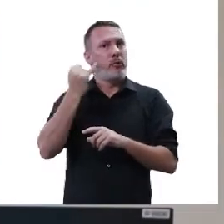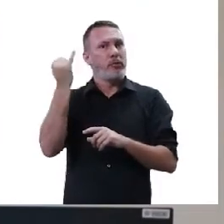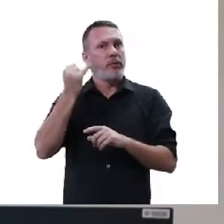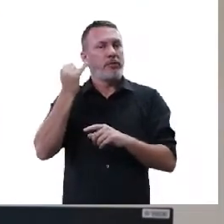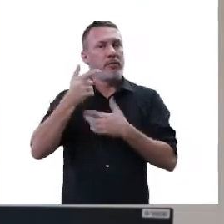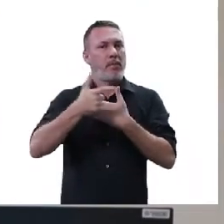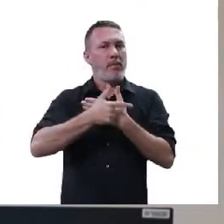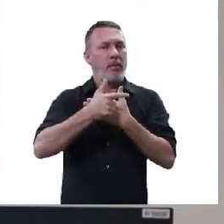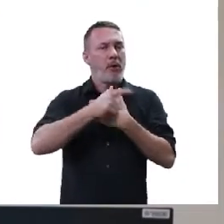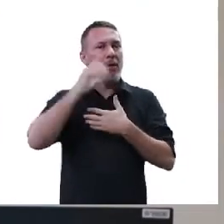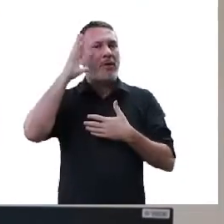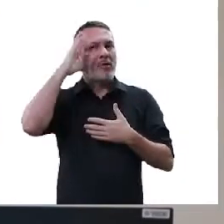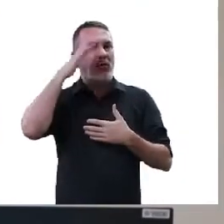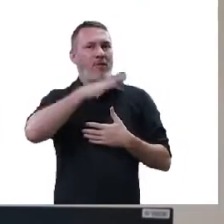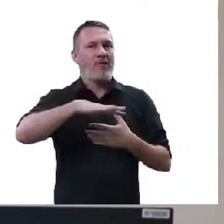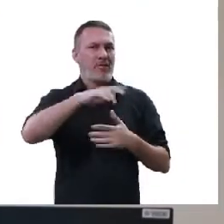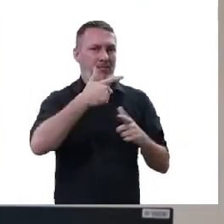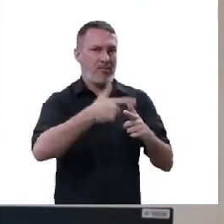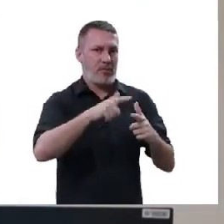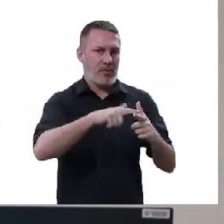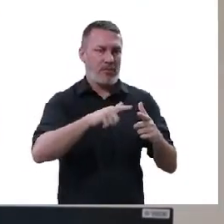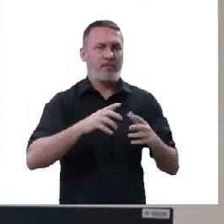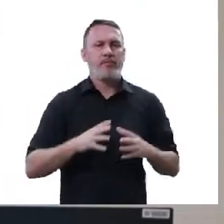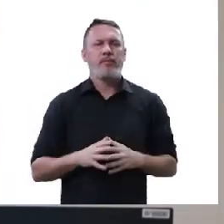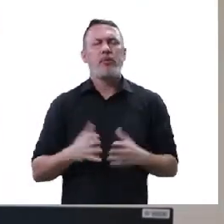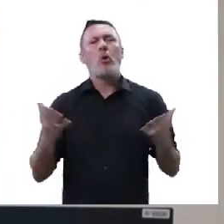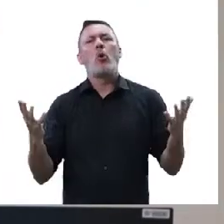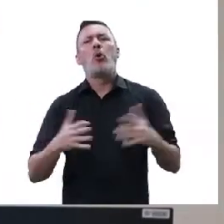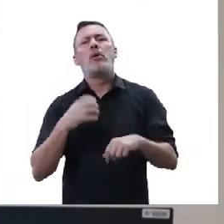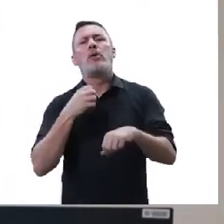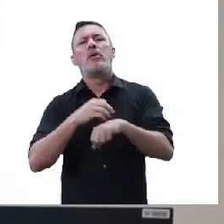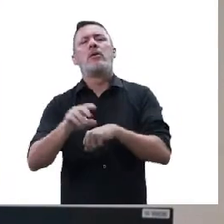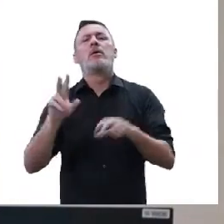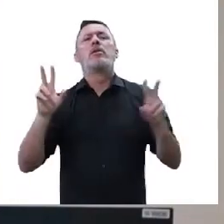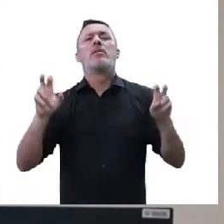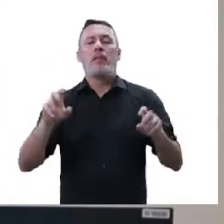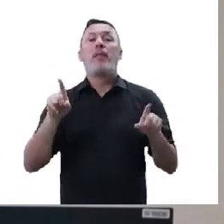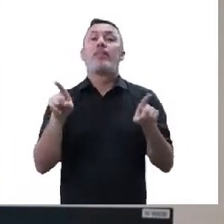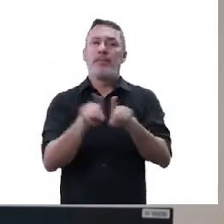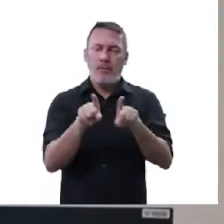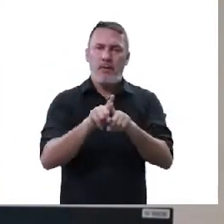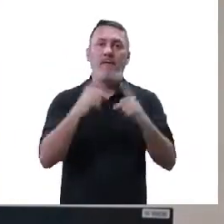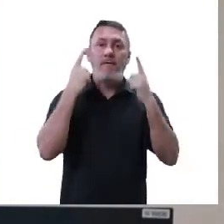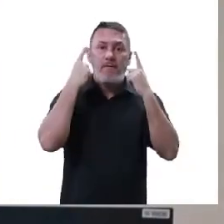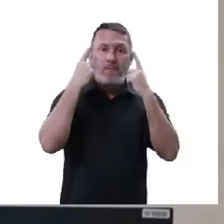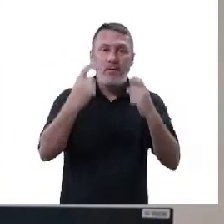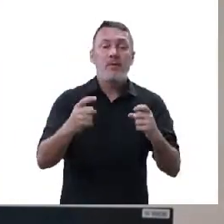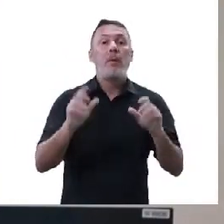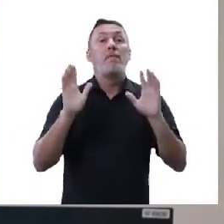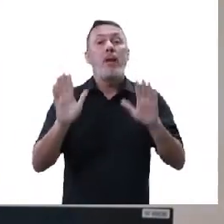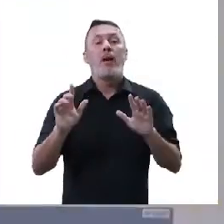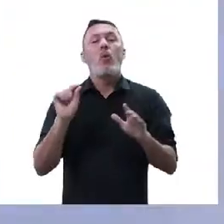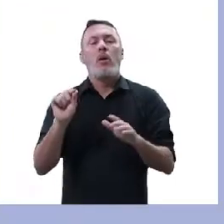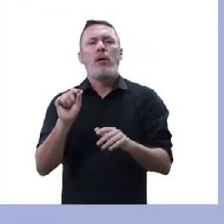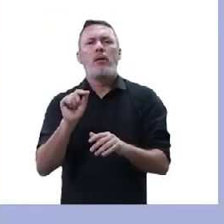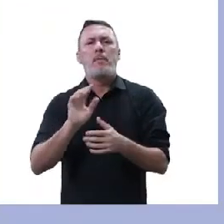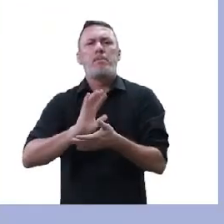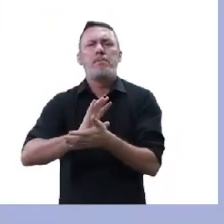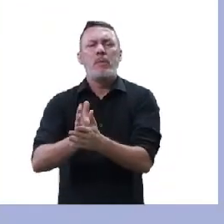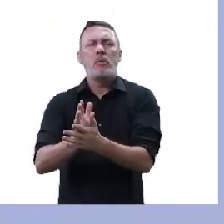resolver essa problemática. Como nós vamos trabalhar hoje? Também uma violência, preconceito